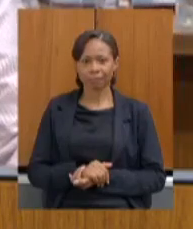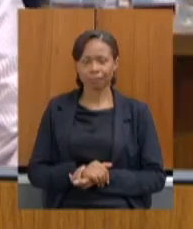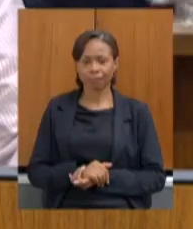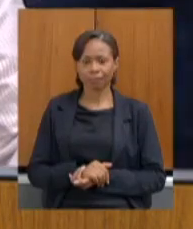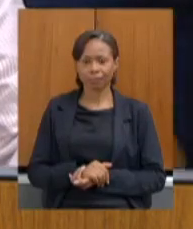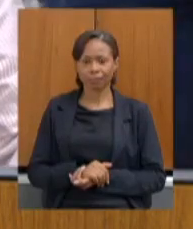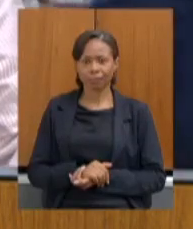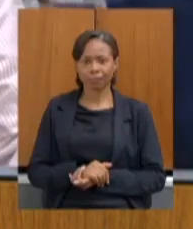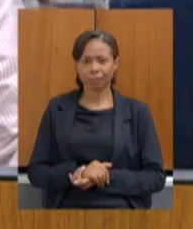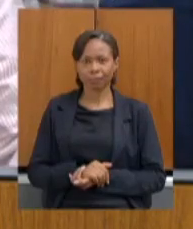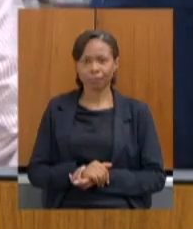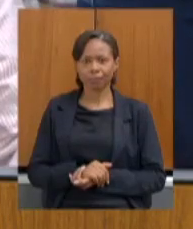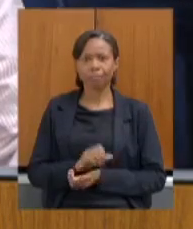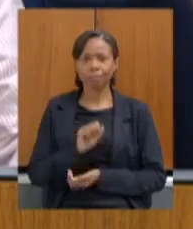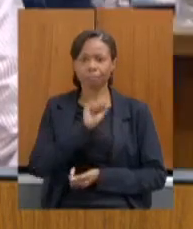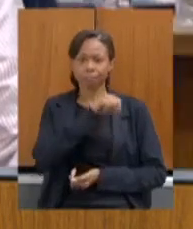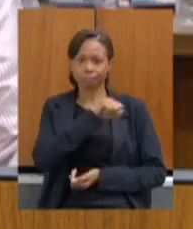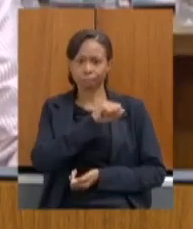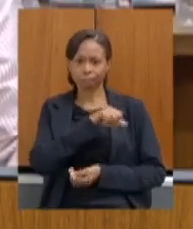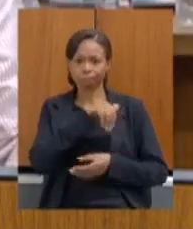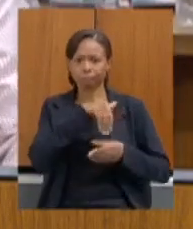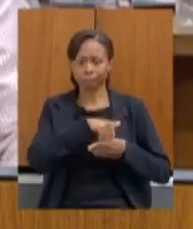Virgílio Guimarães vota sim.